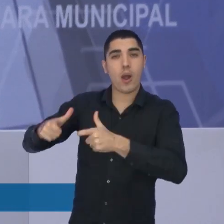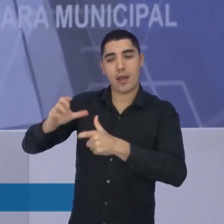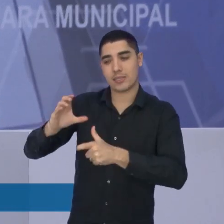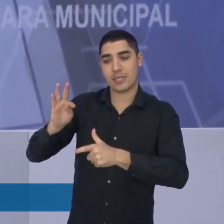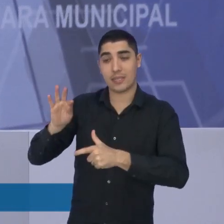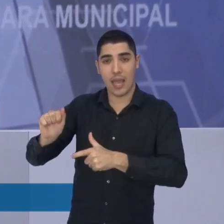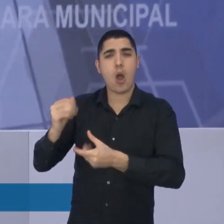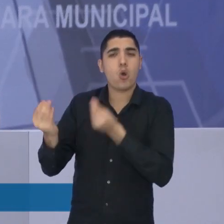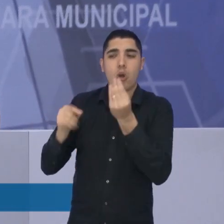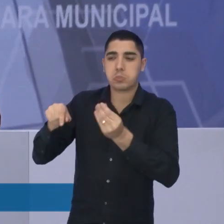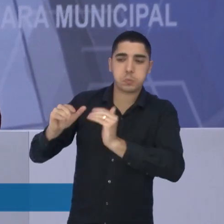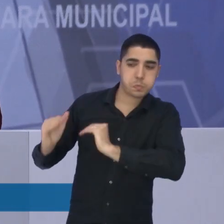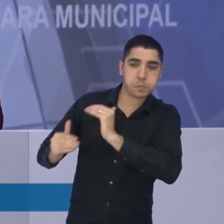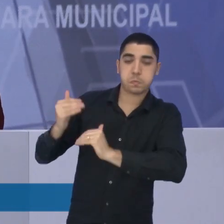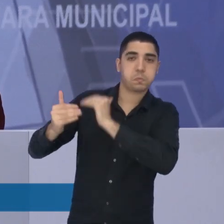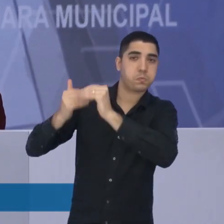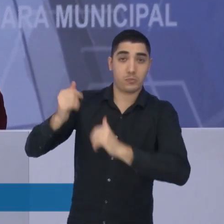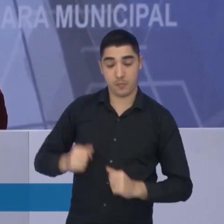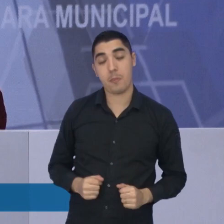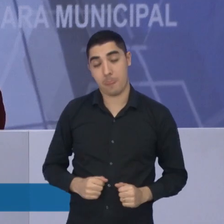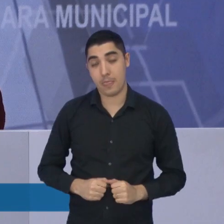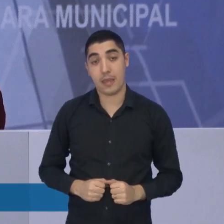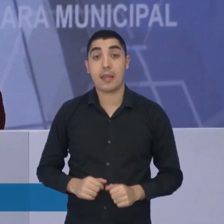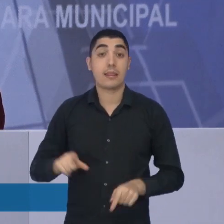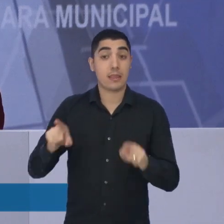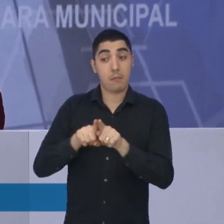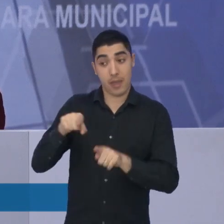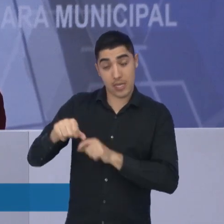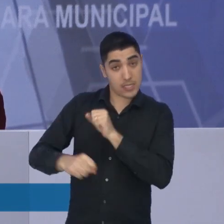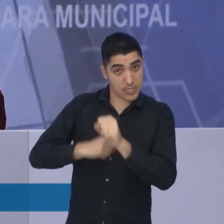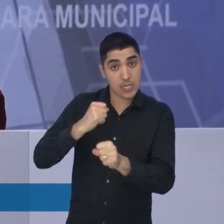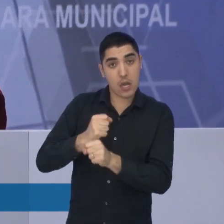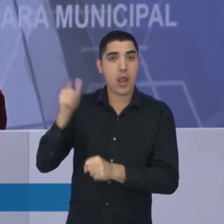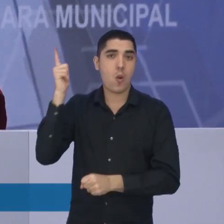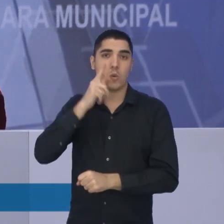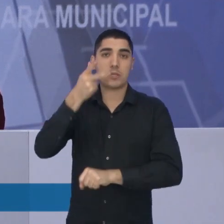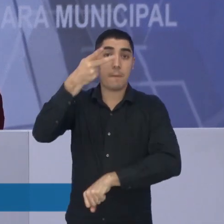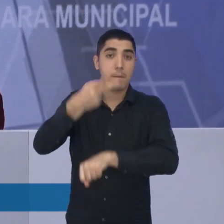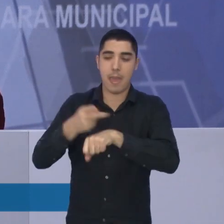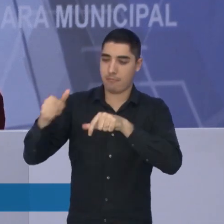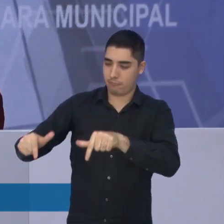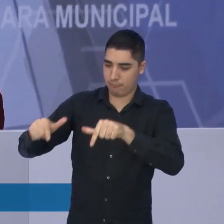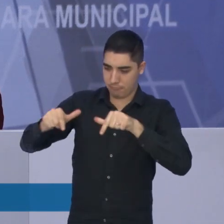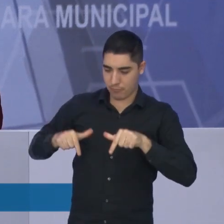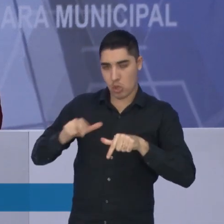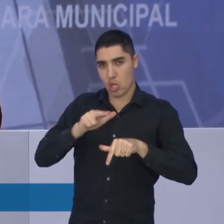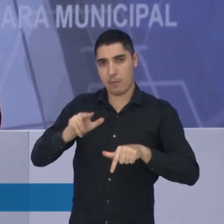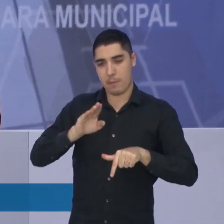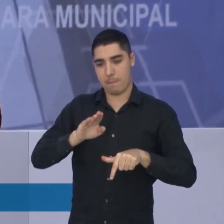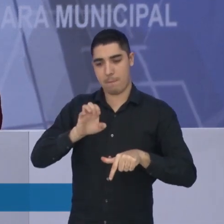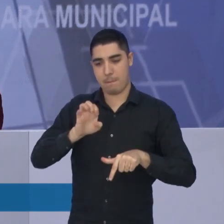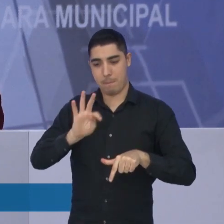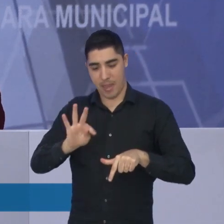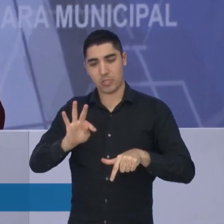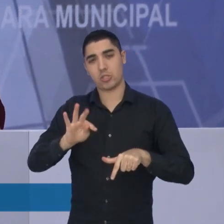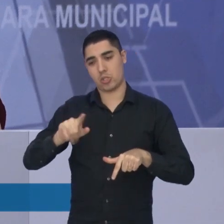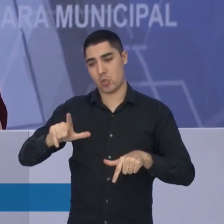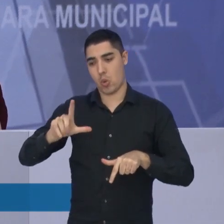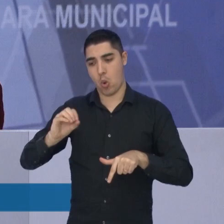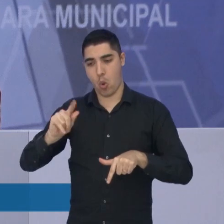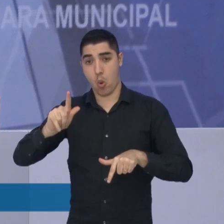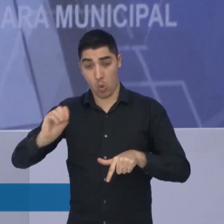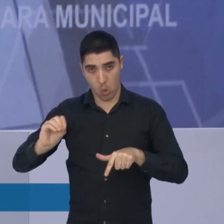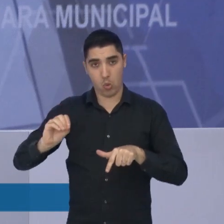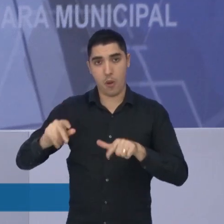nesse ano também que recebeu o prêmio Beth Lobo dos Direitos Humanos das Mulheres oferecido